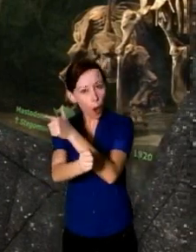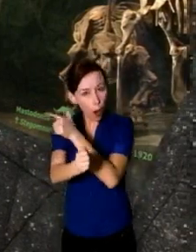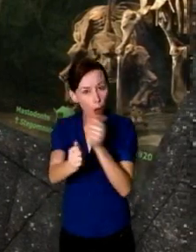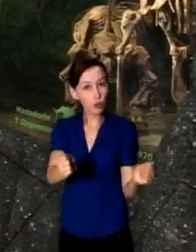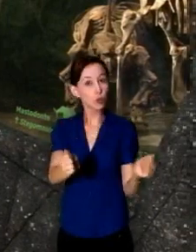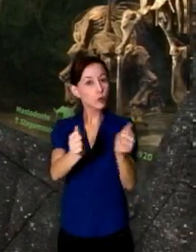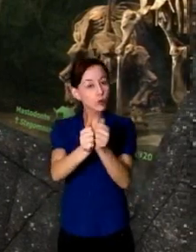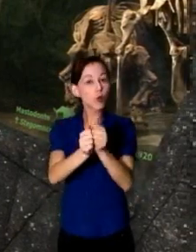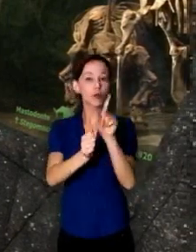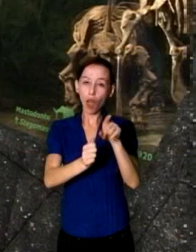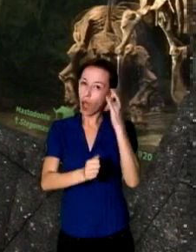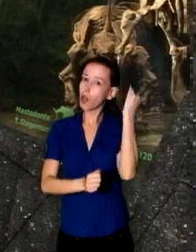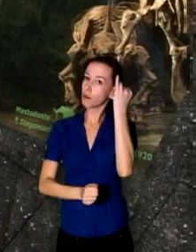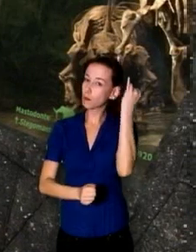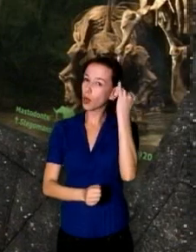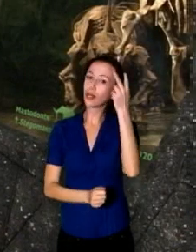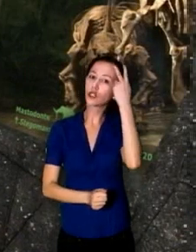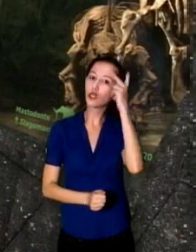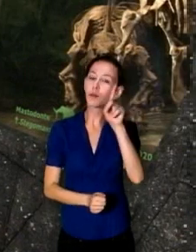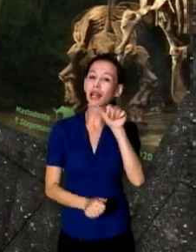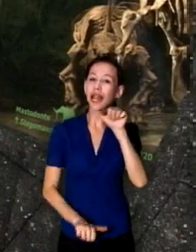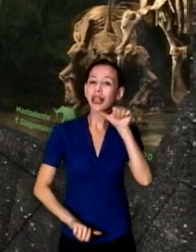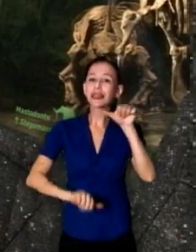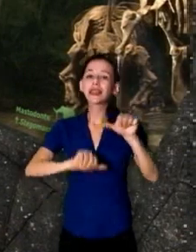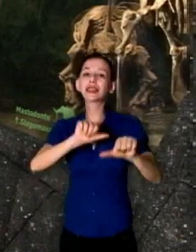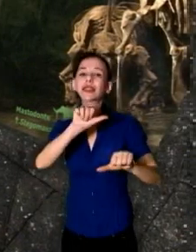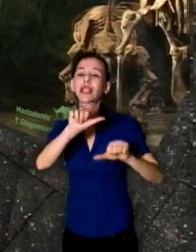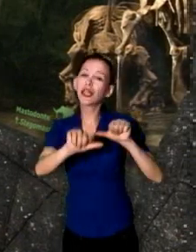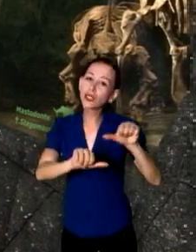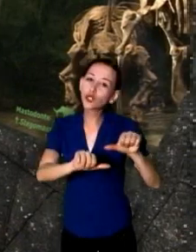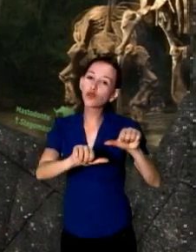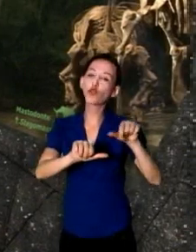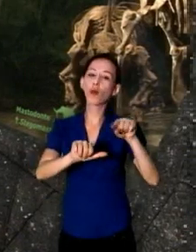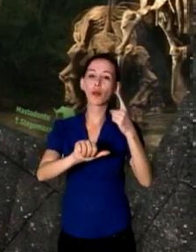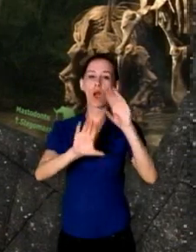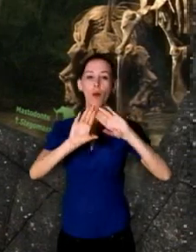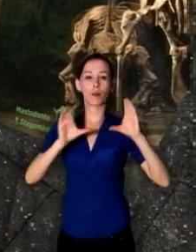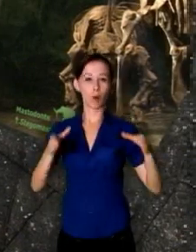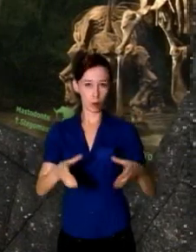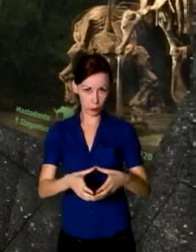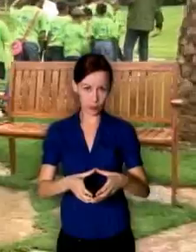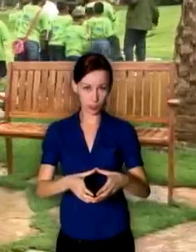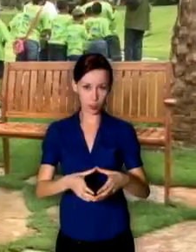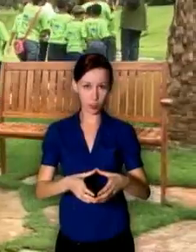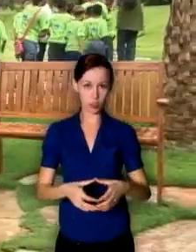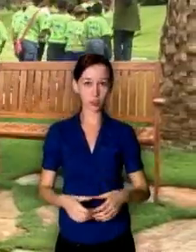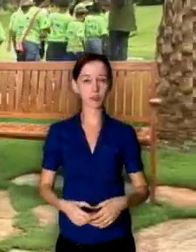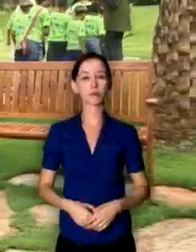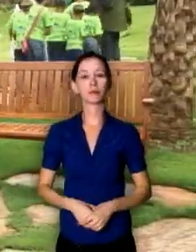um importante instrumento de transformação de uma comunidade.